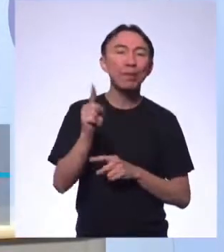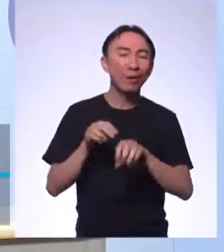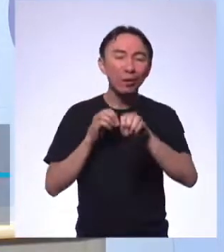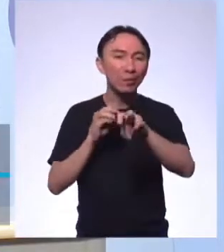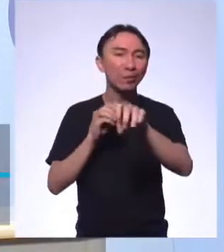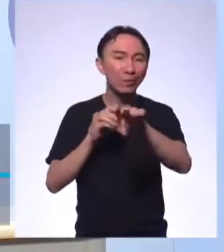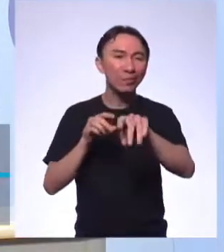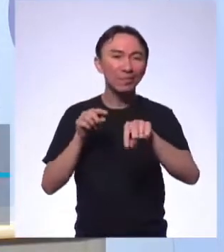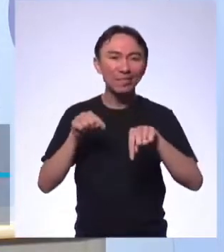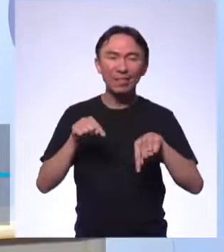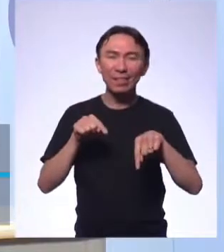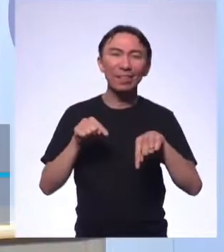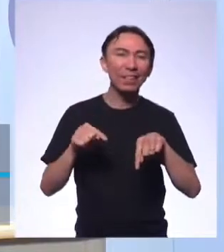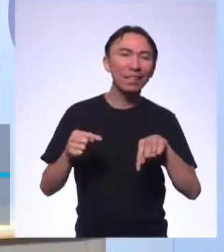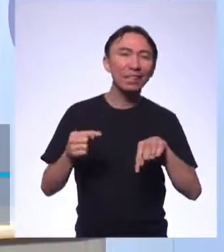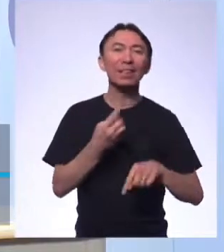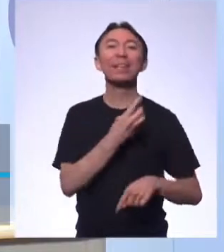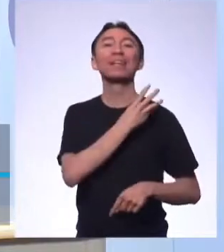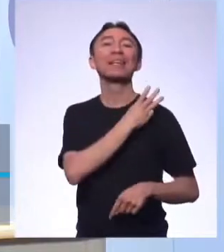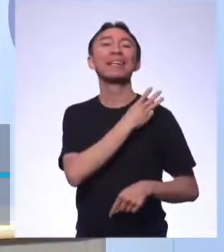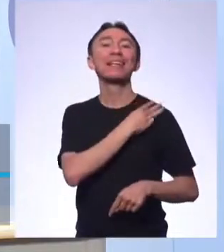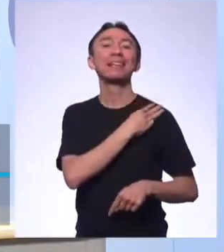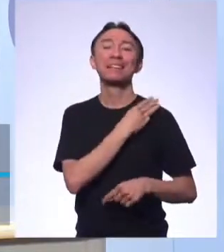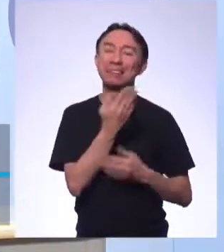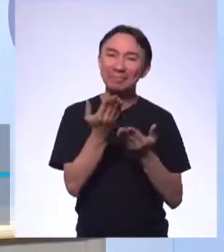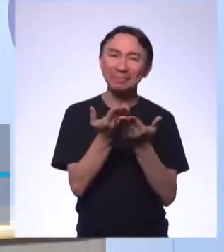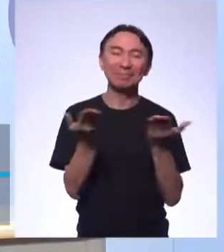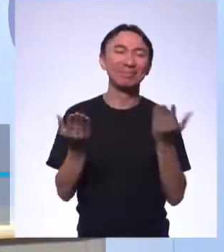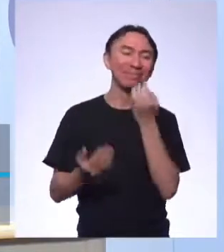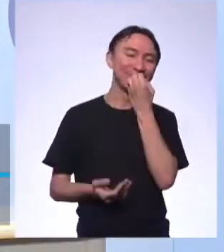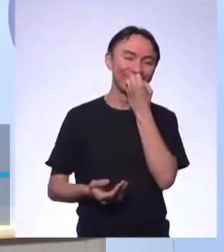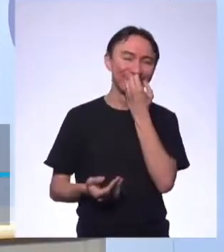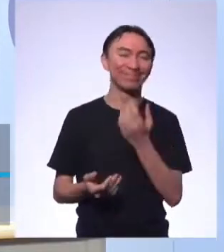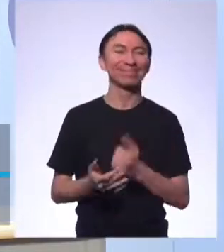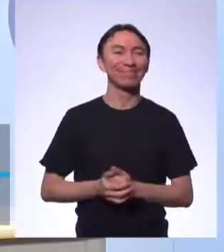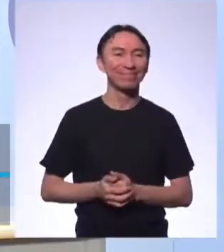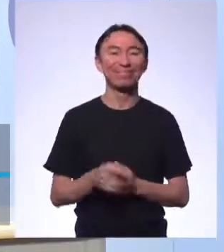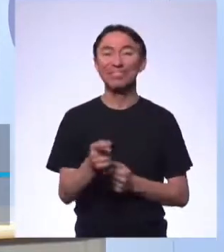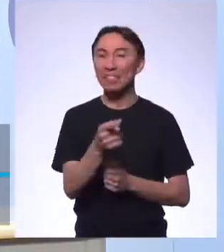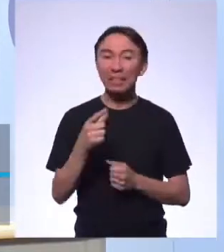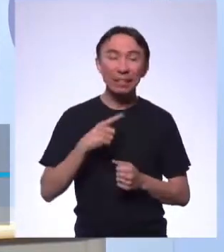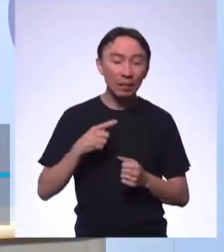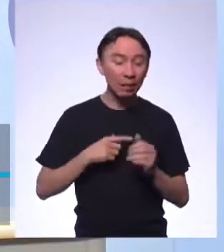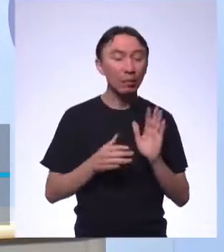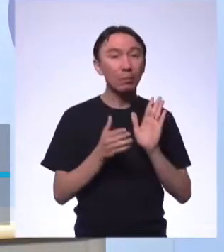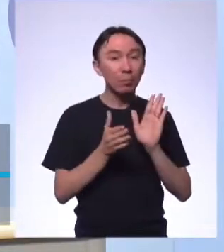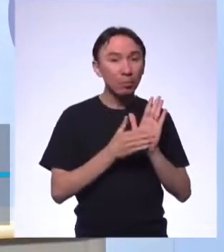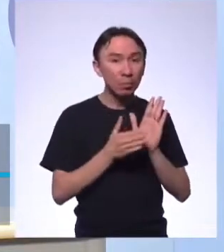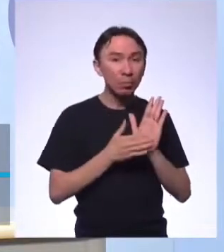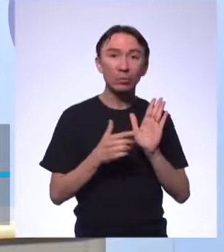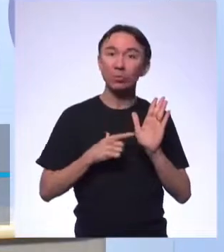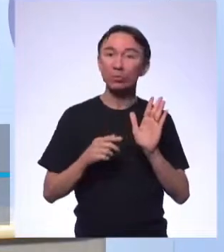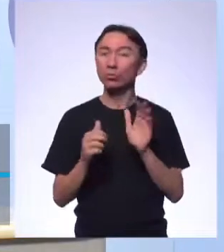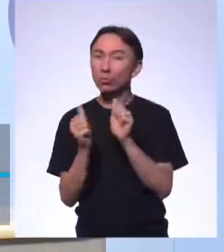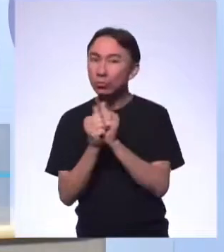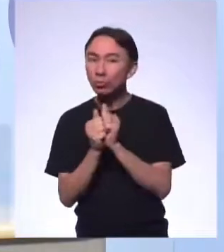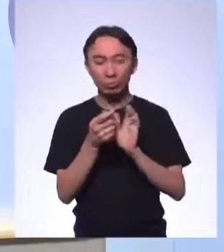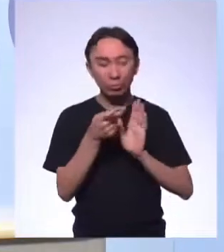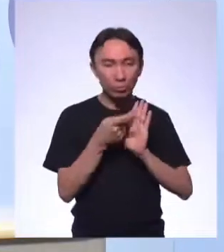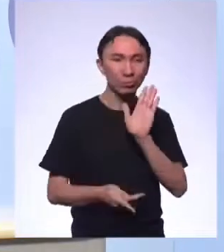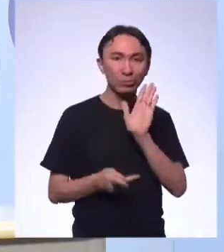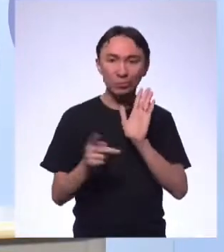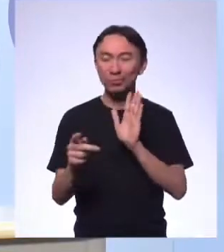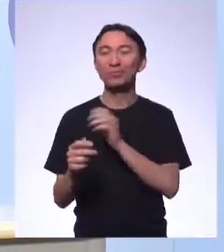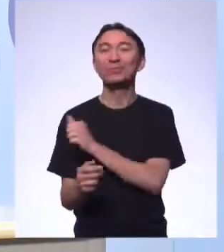arte para a terceira série do ensino médio, discutindo a proposta e elaborando o projeto com os estudantes. Eu sou a Fernanda